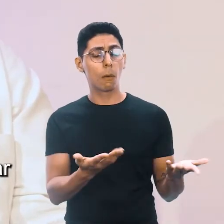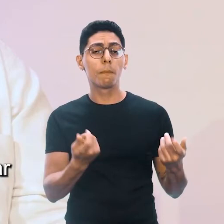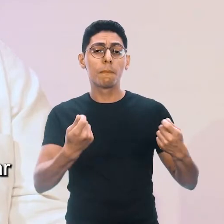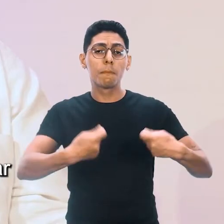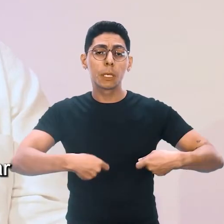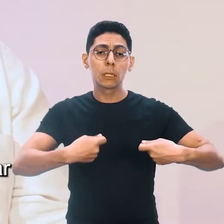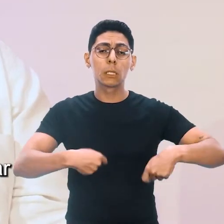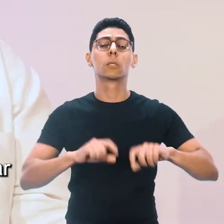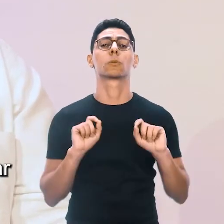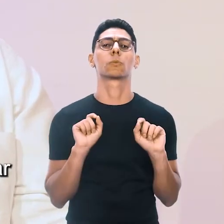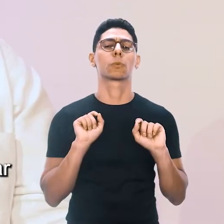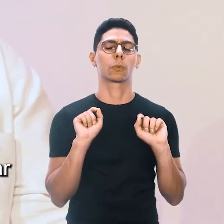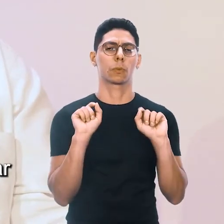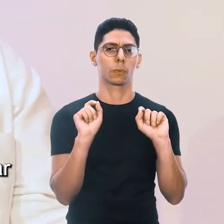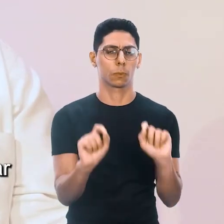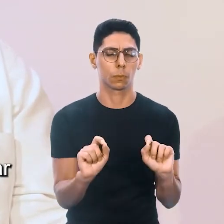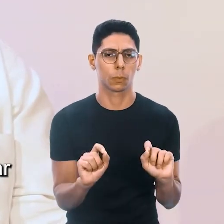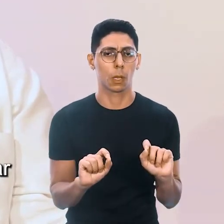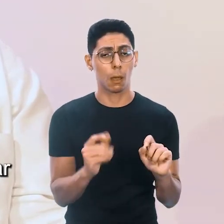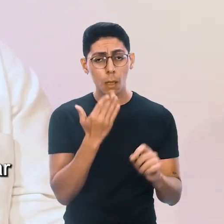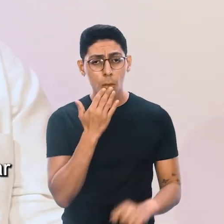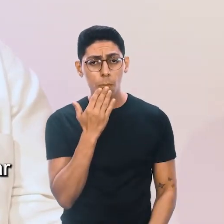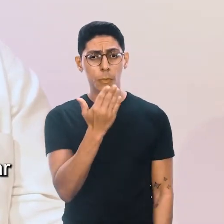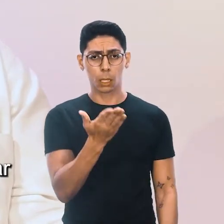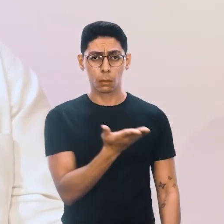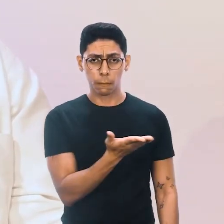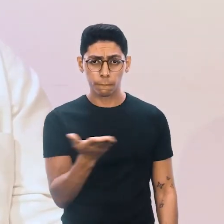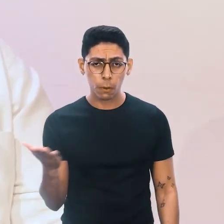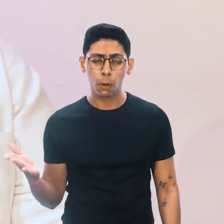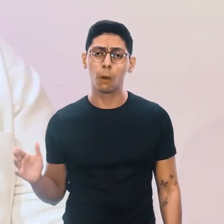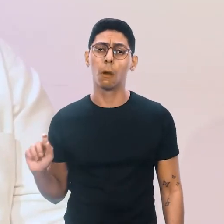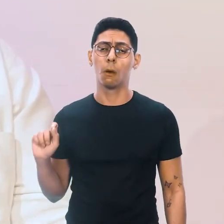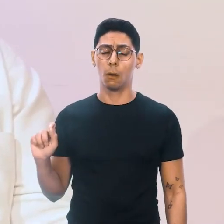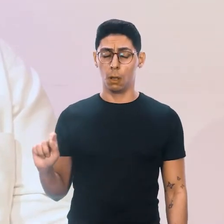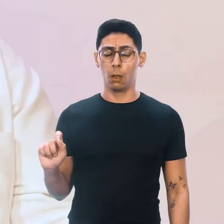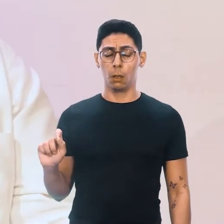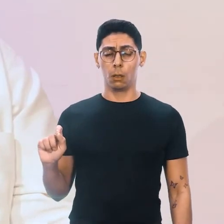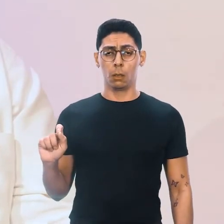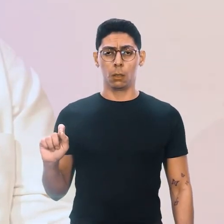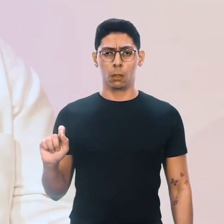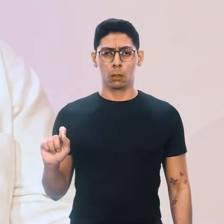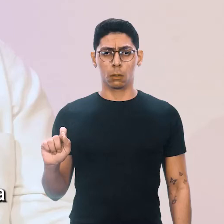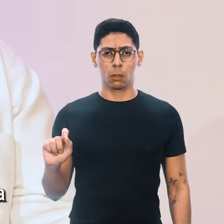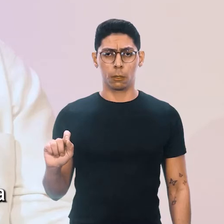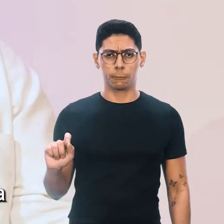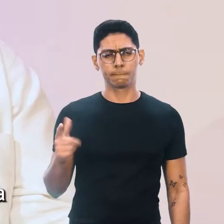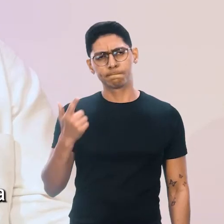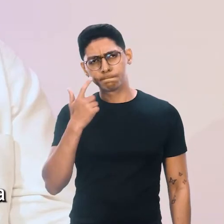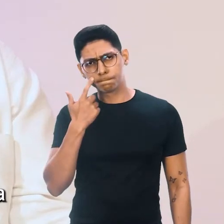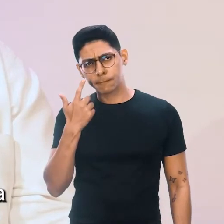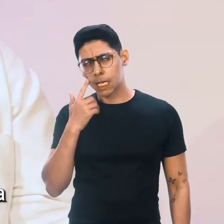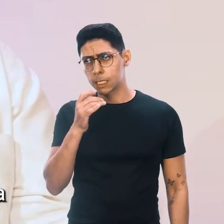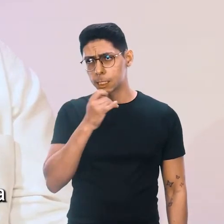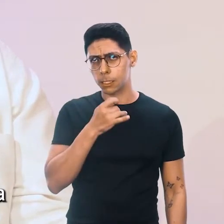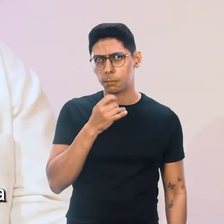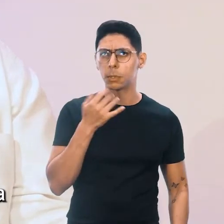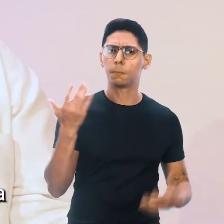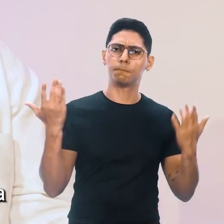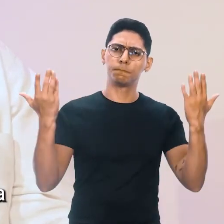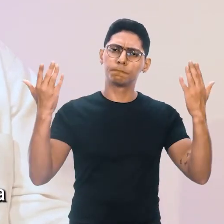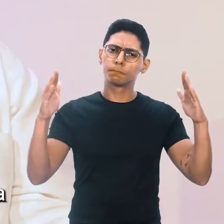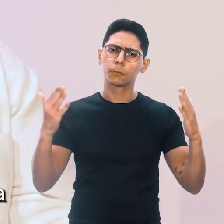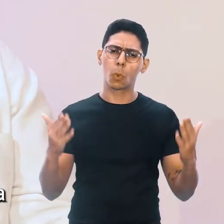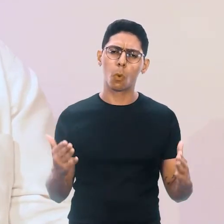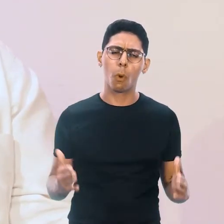poderia deixar de pedir a você que fizesse uma análise para nós, assim, uma análise